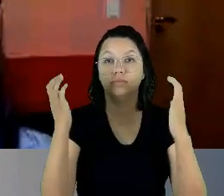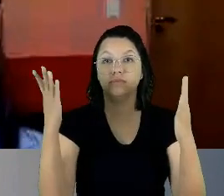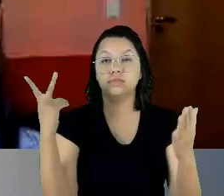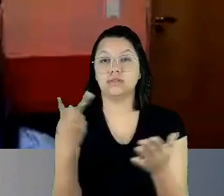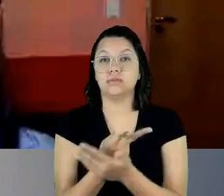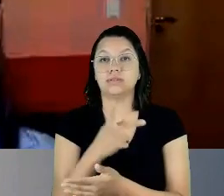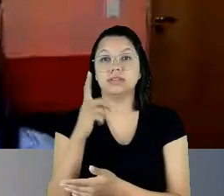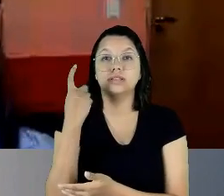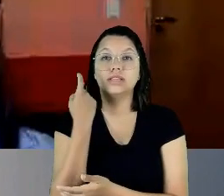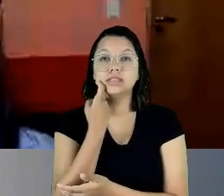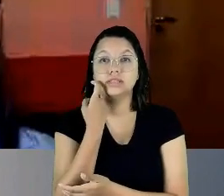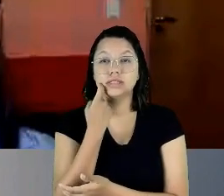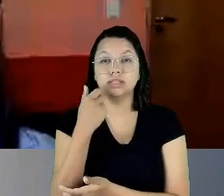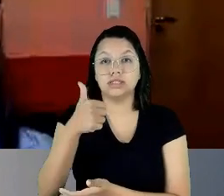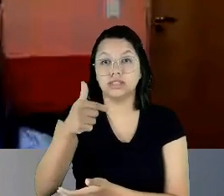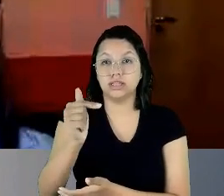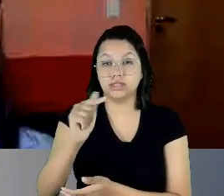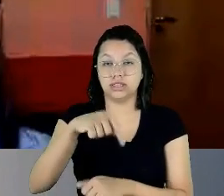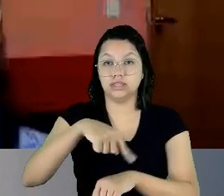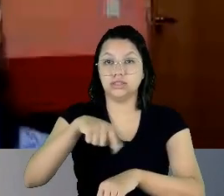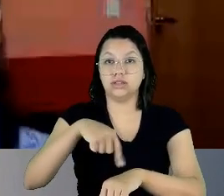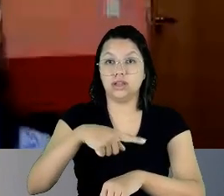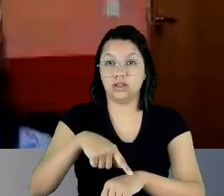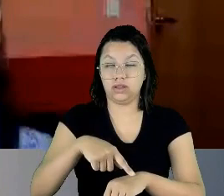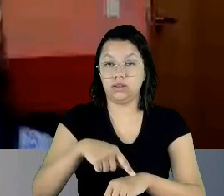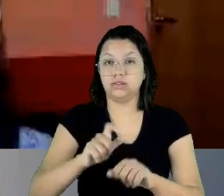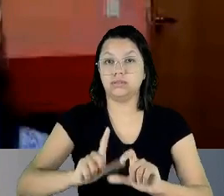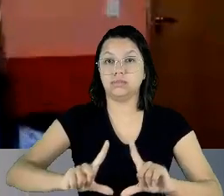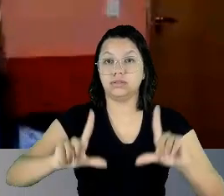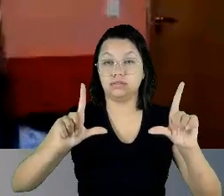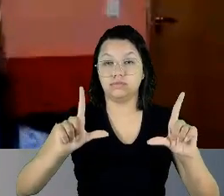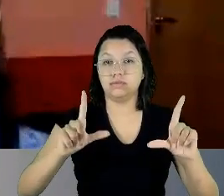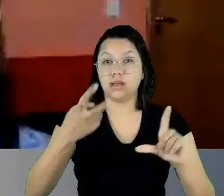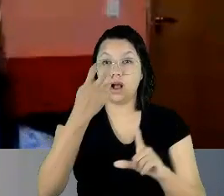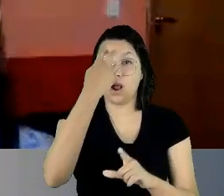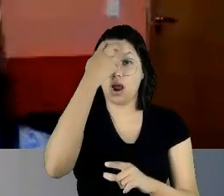amanhã, sexta-feira, às 17 horas, na plataforma